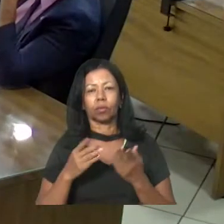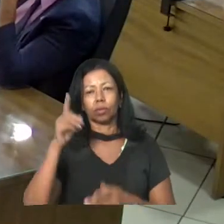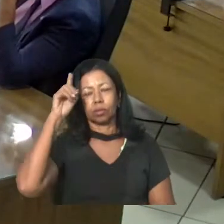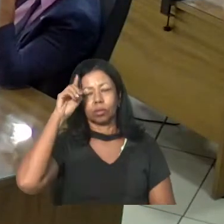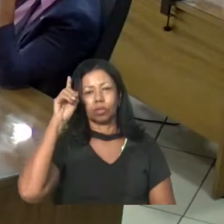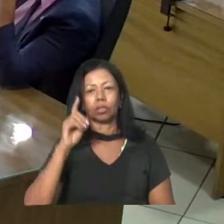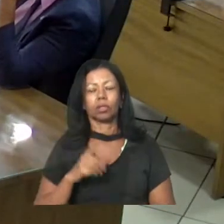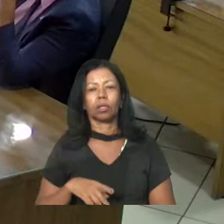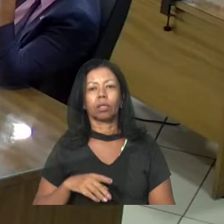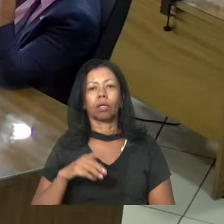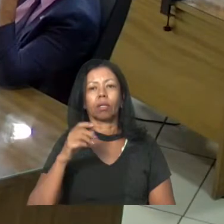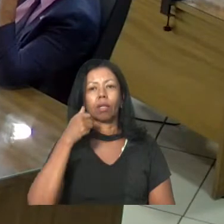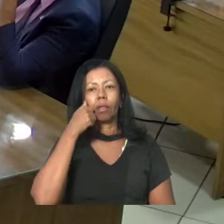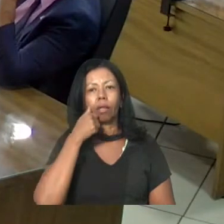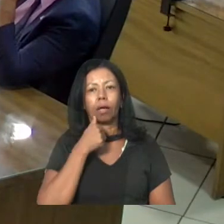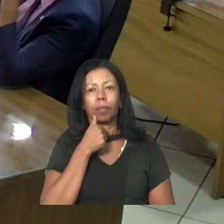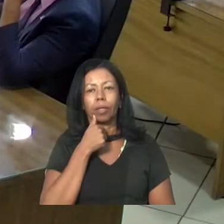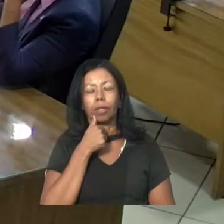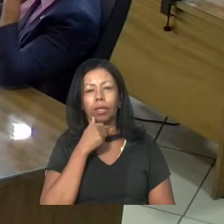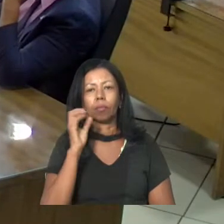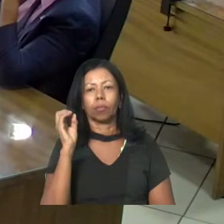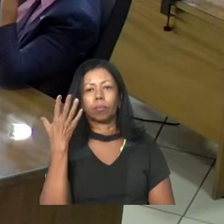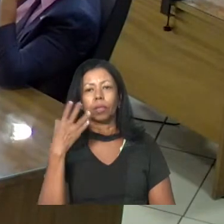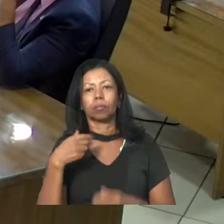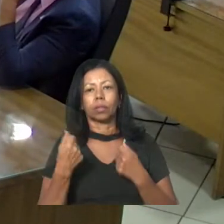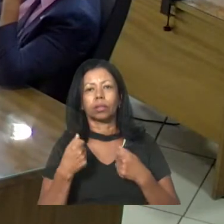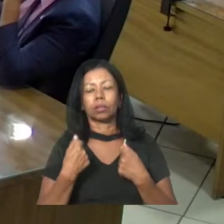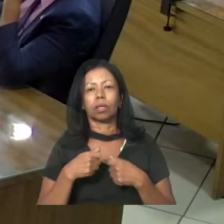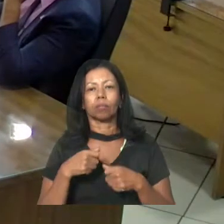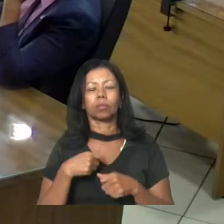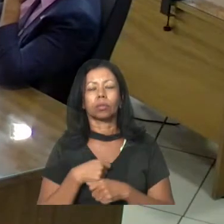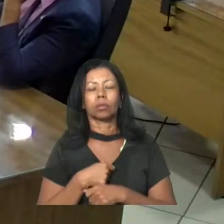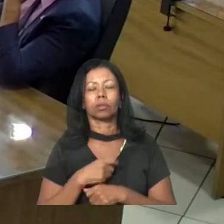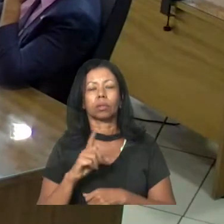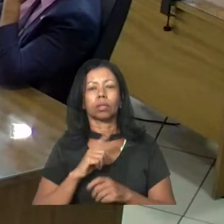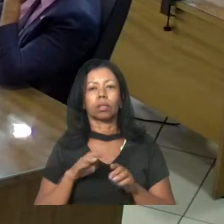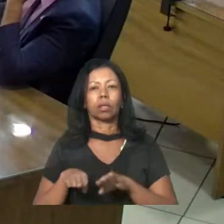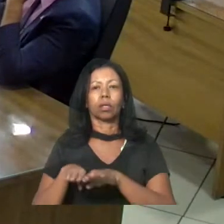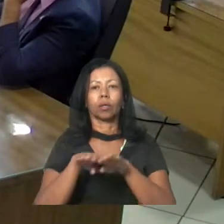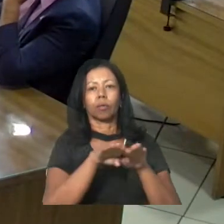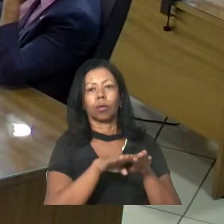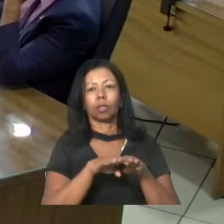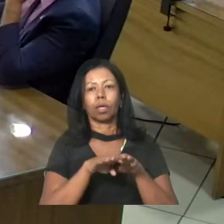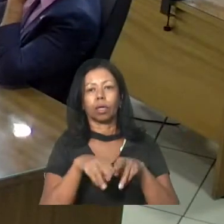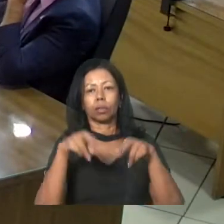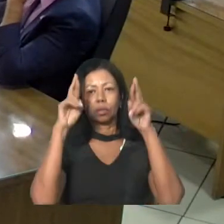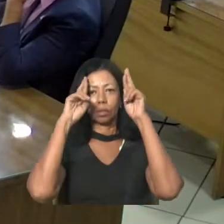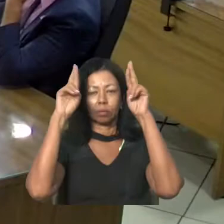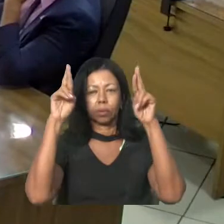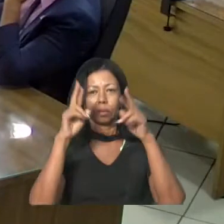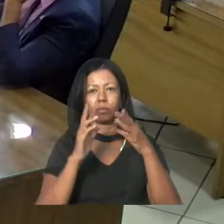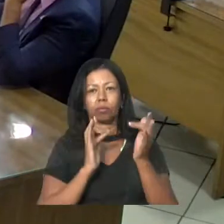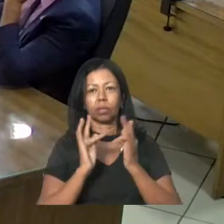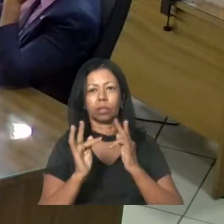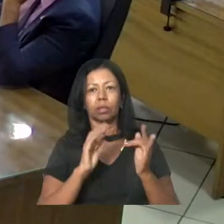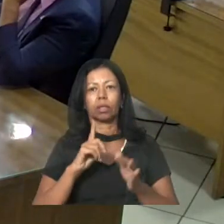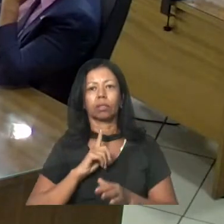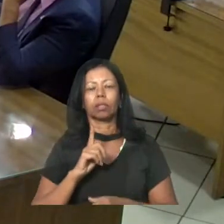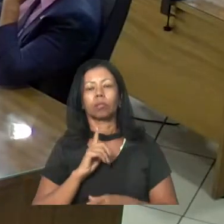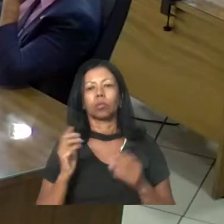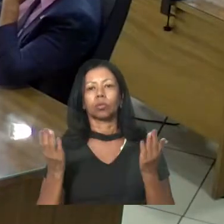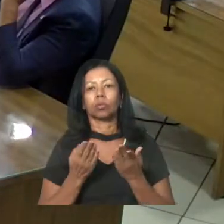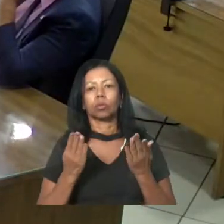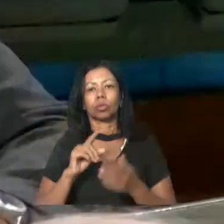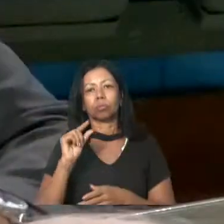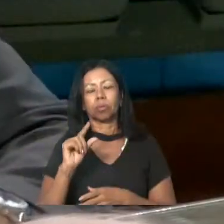Mulher, momento que temos que buscar sempre a igualdade, o respeito, a fraternidade. Temos hoje muito